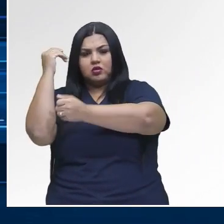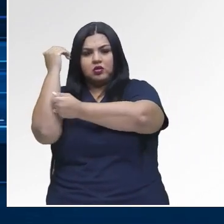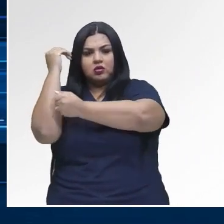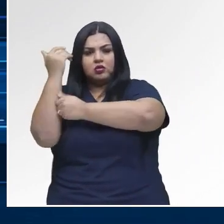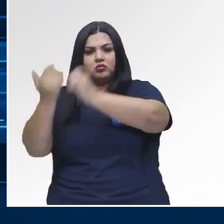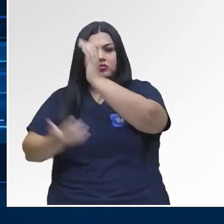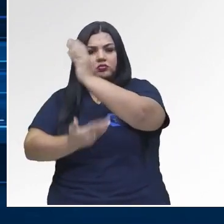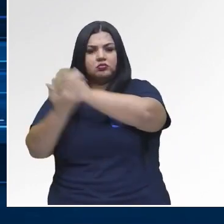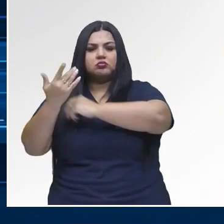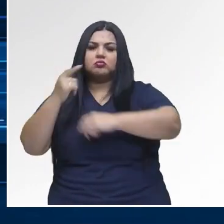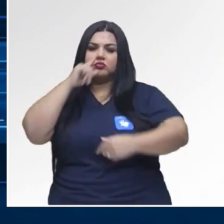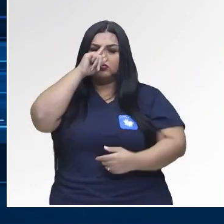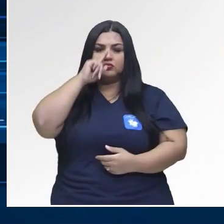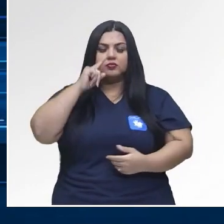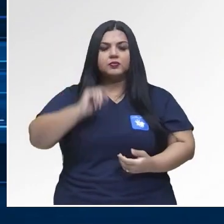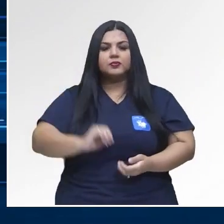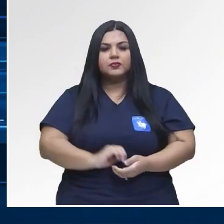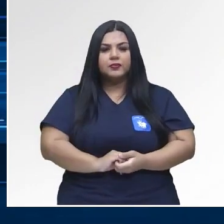certo?